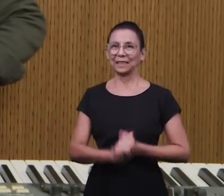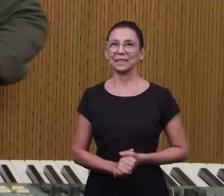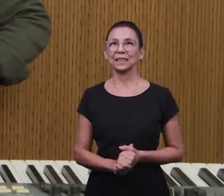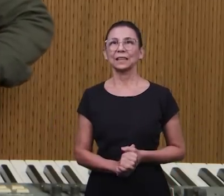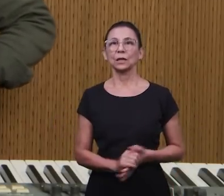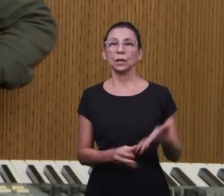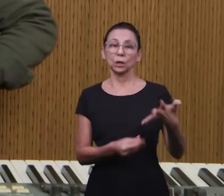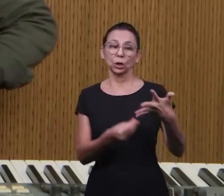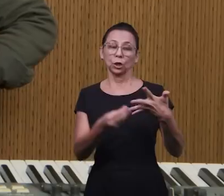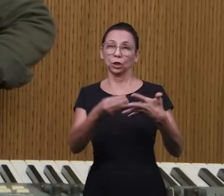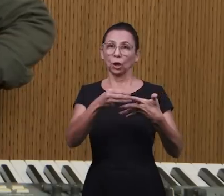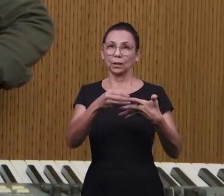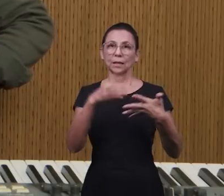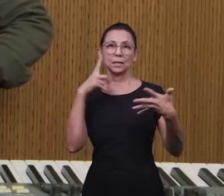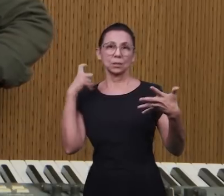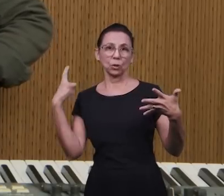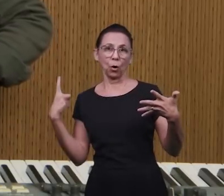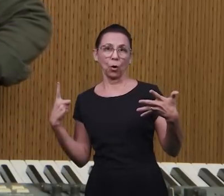som.